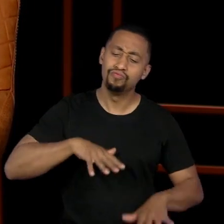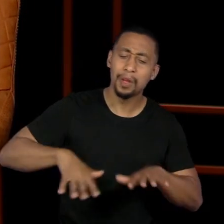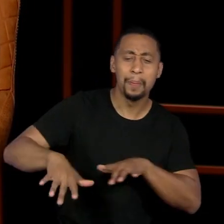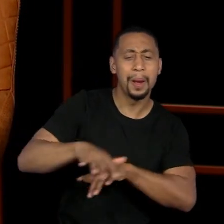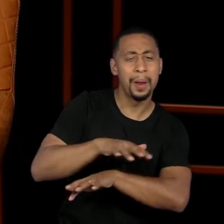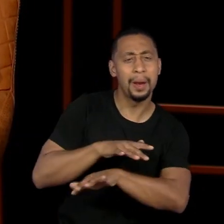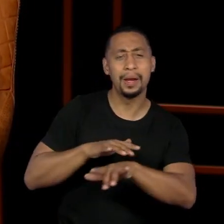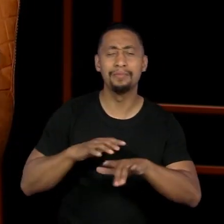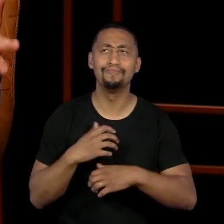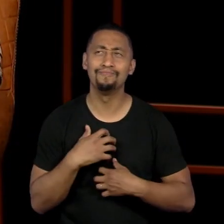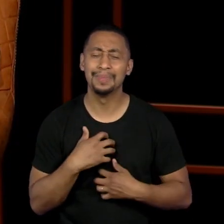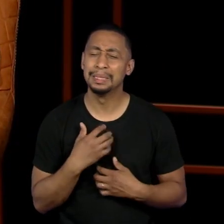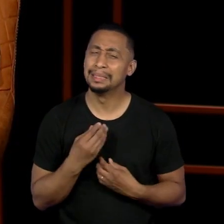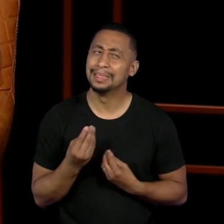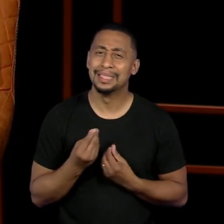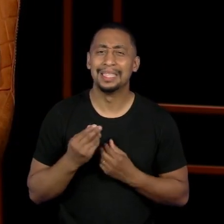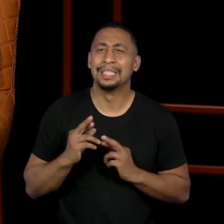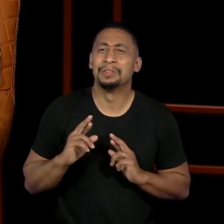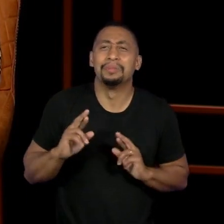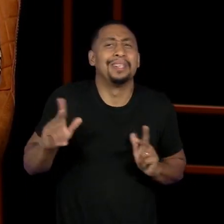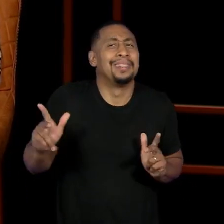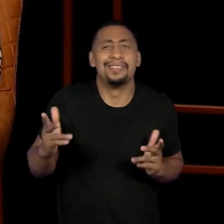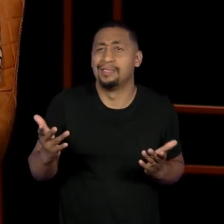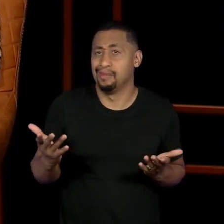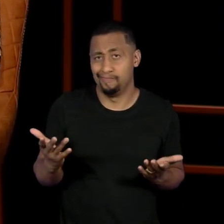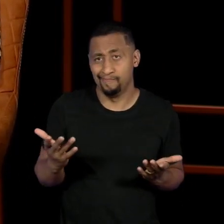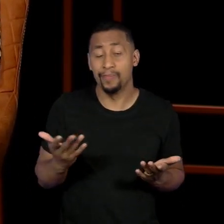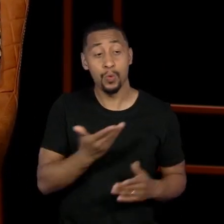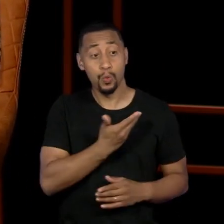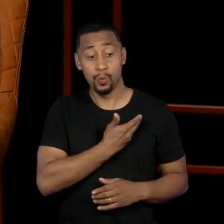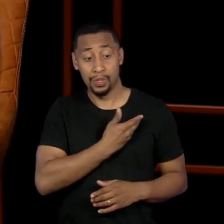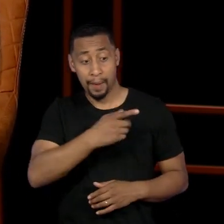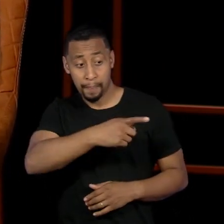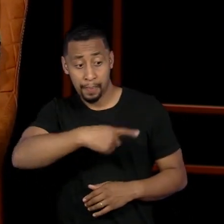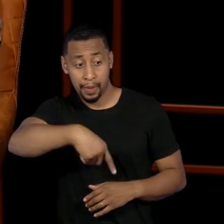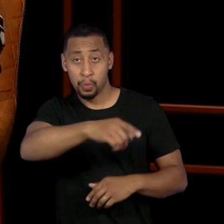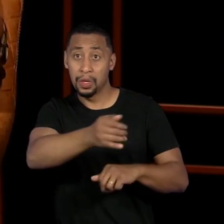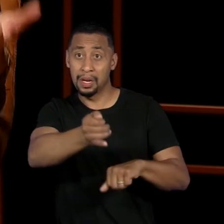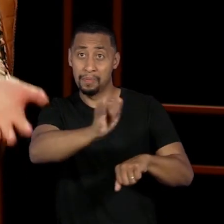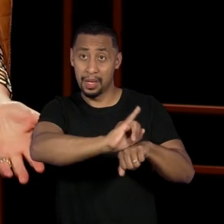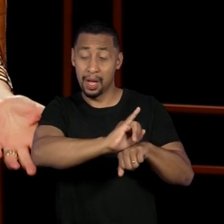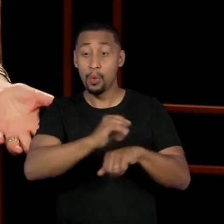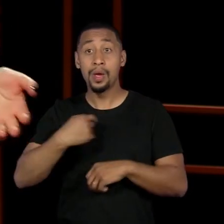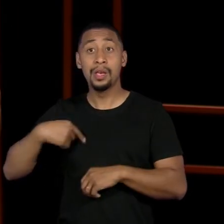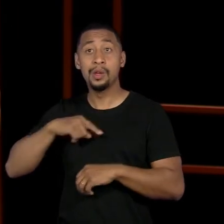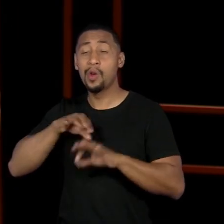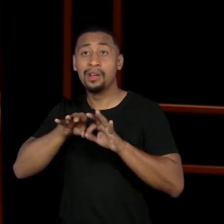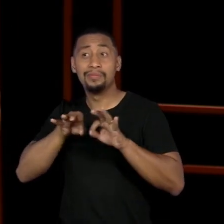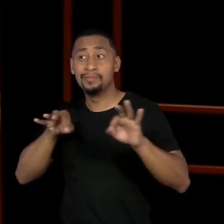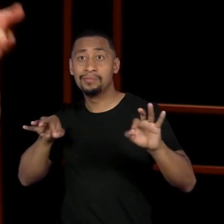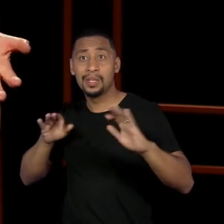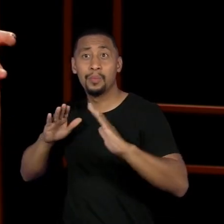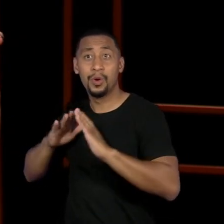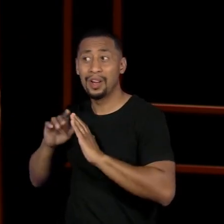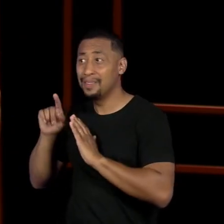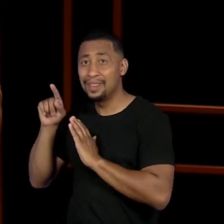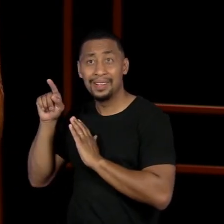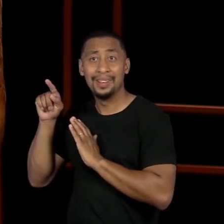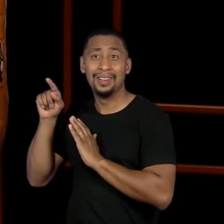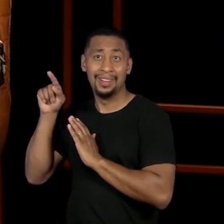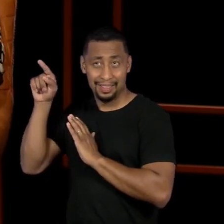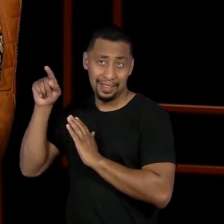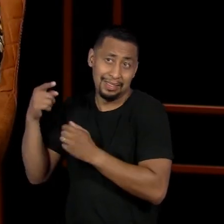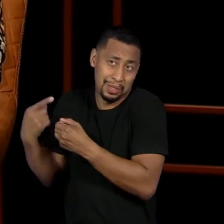diferente de todos os nossos colegas, porque nós tínhamos saraus de música em casa, aos sábados, era